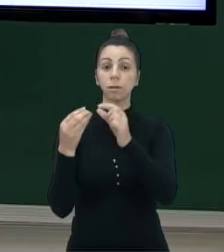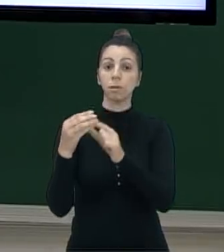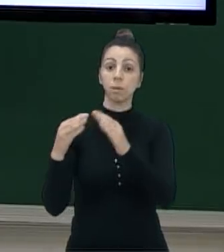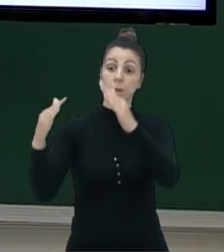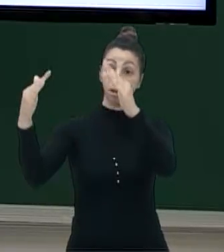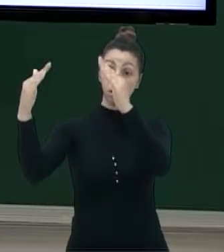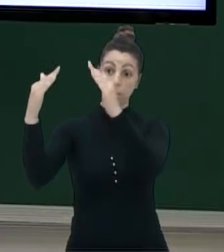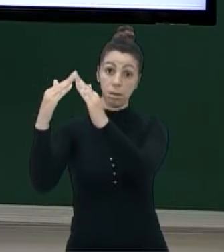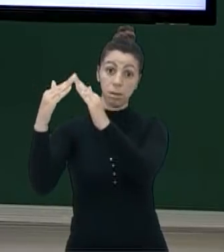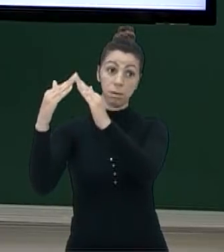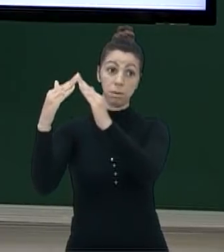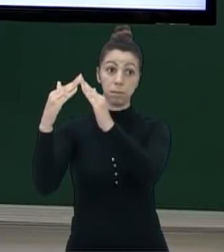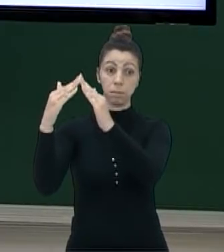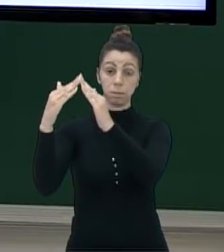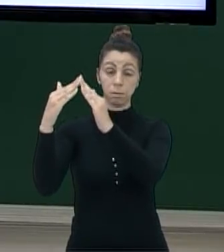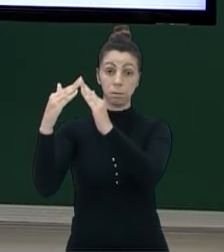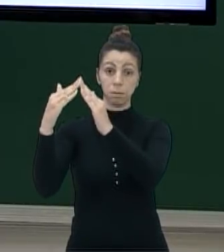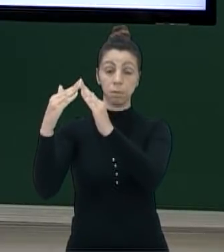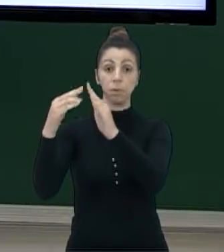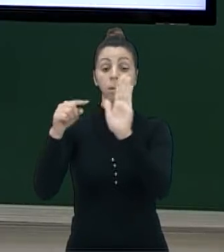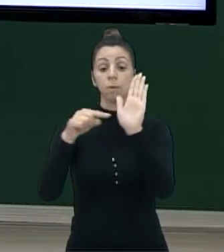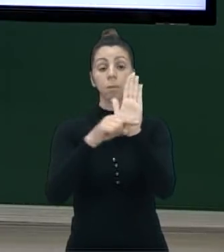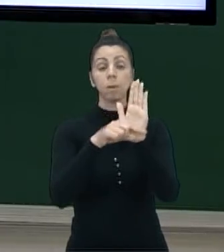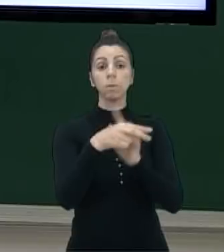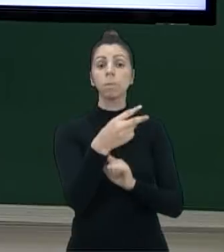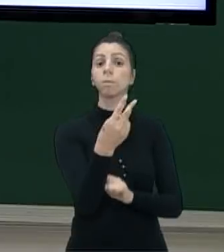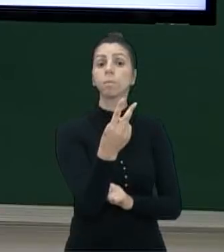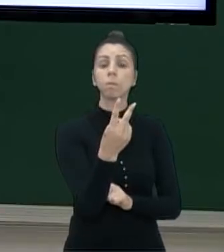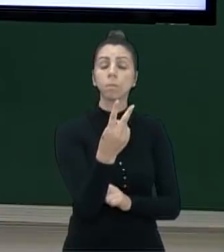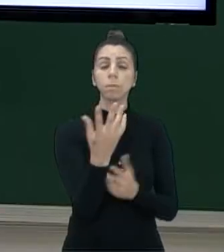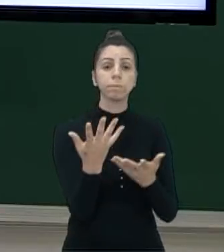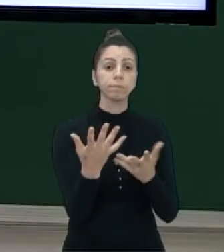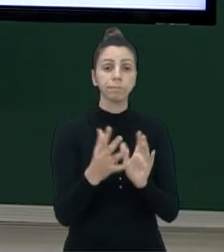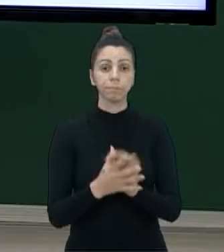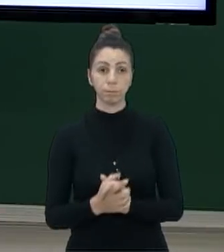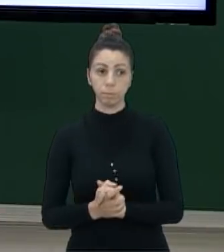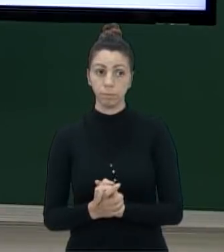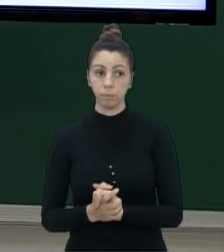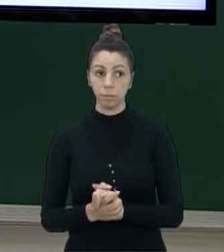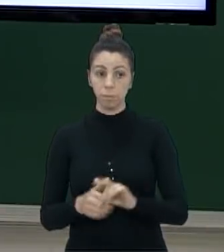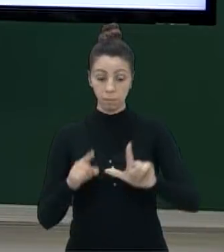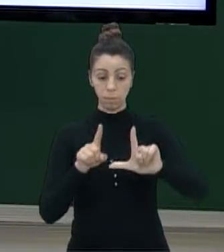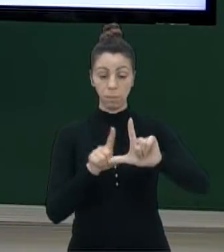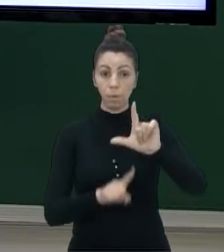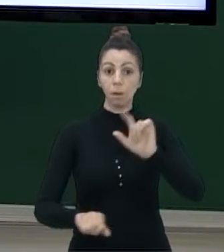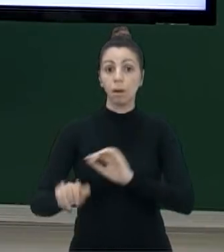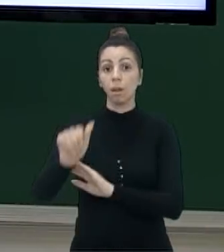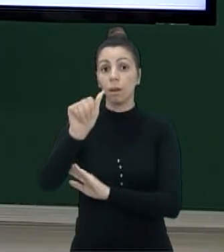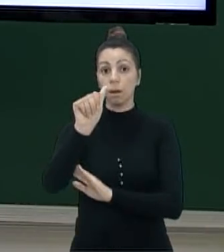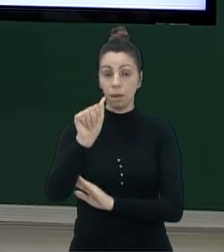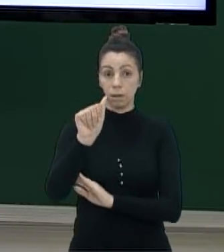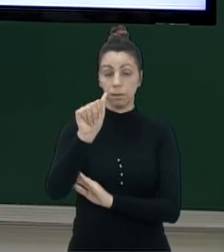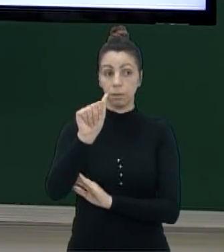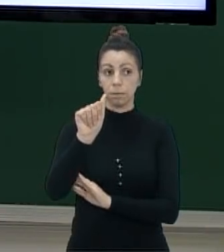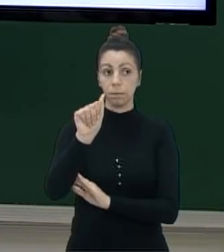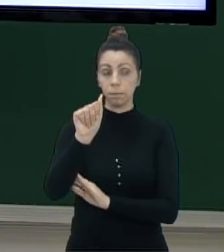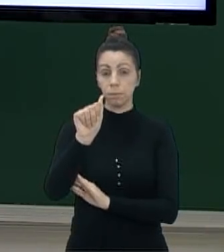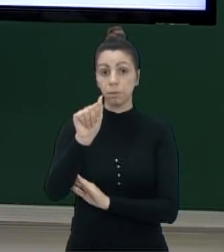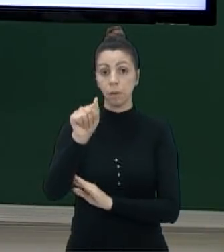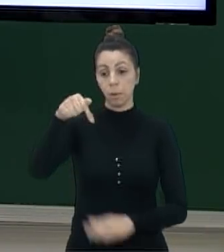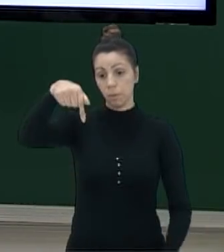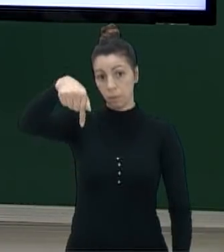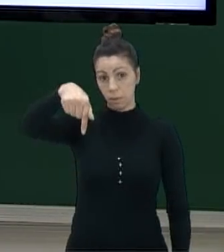a casa do Pedro e o -2? Na alternativa A, a gente tem ponto